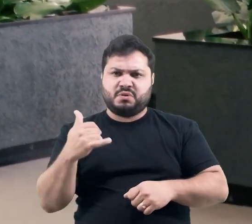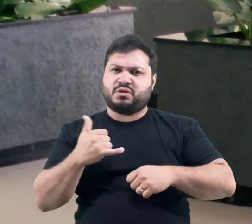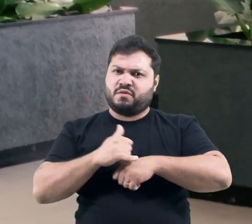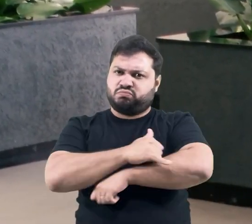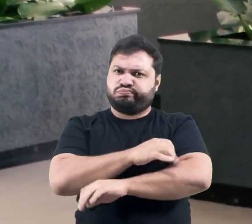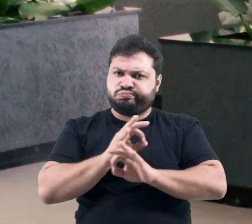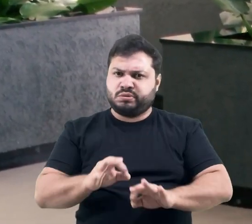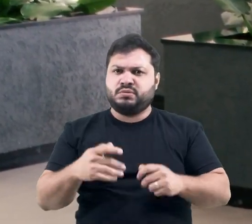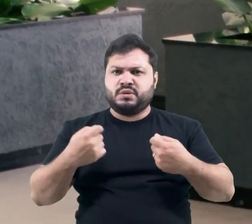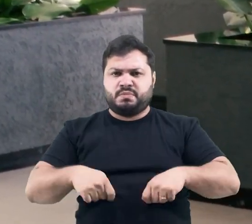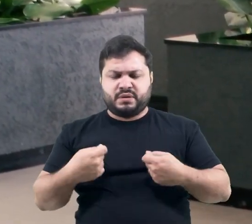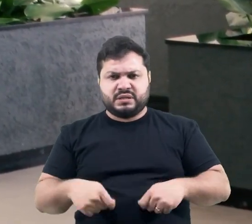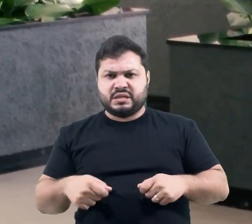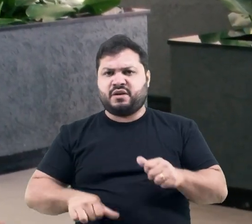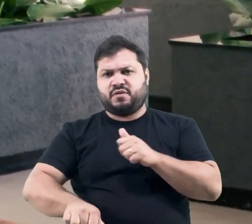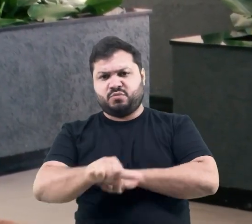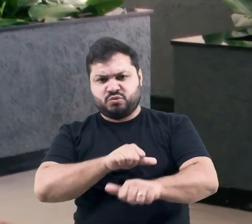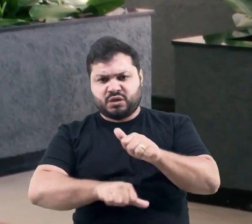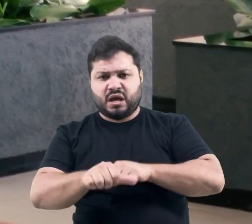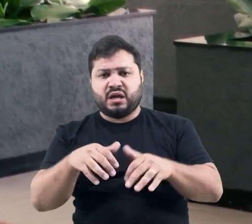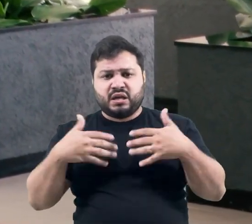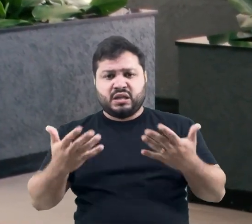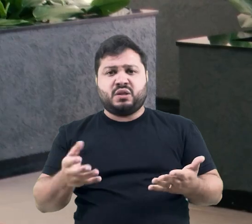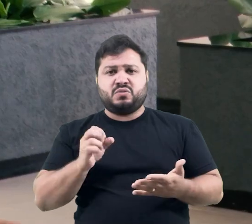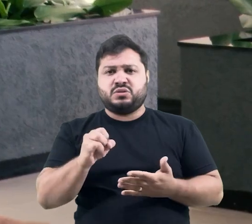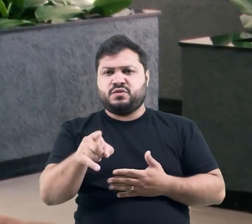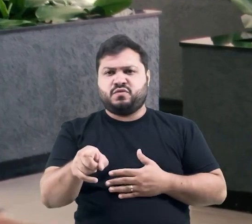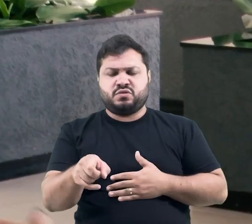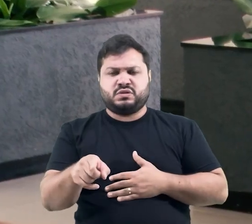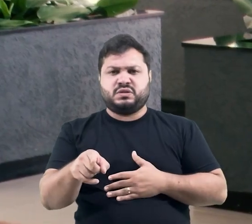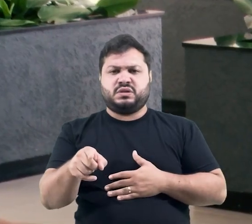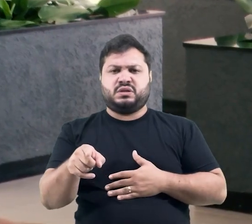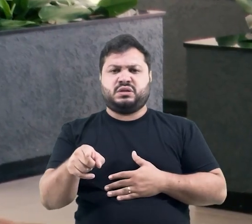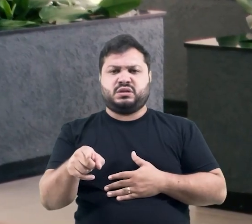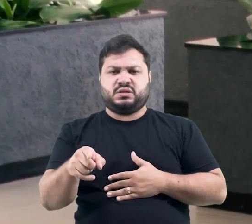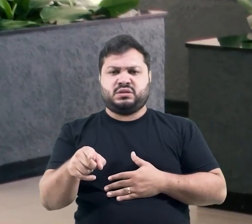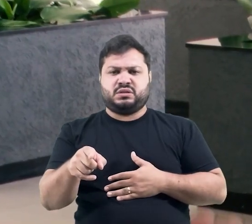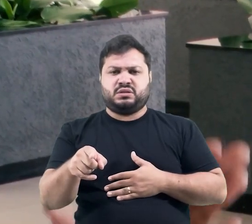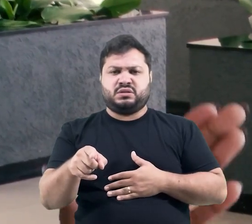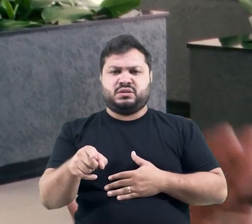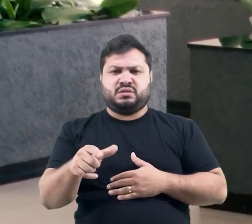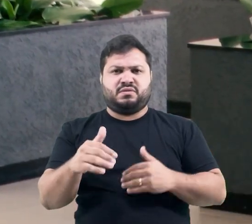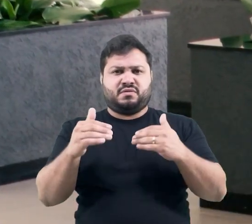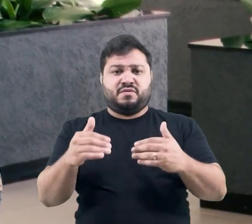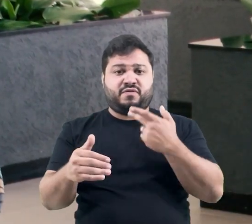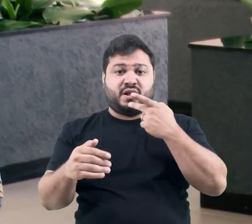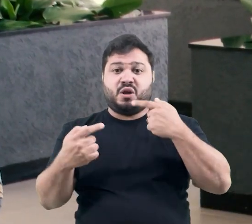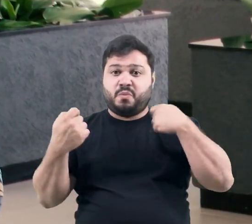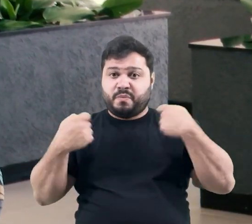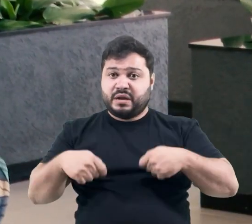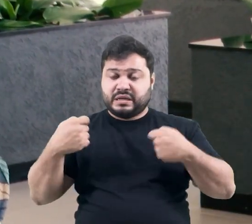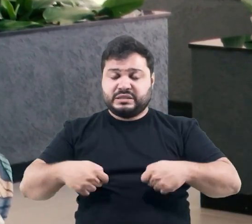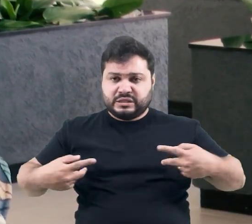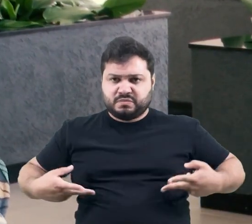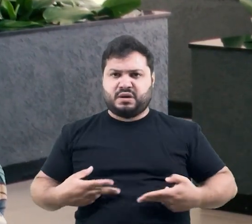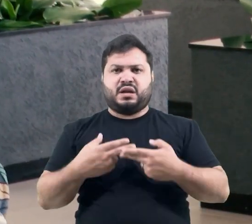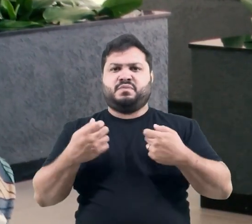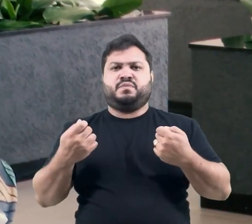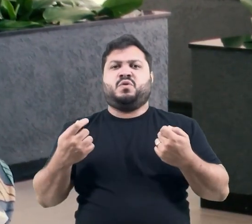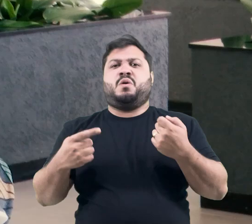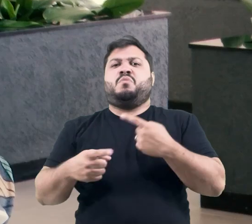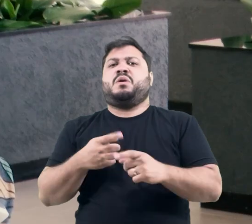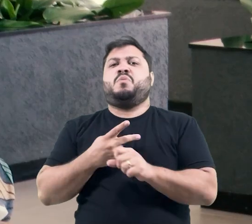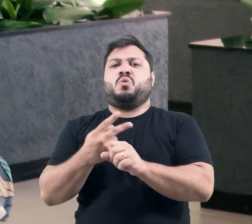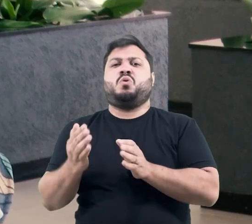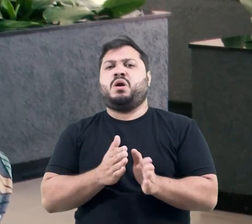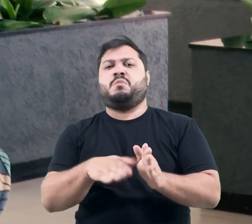que eu estava gorda e que eu precisava mudar. Então, assim, quando você chega, num ponto de falar assim, eu preciso fazer uma bariátrica, não é porque